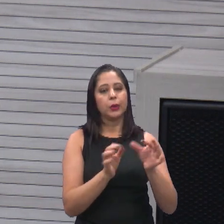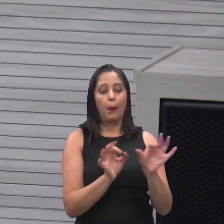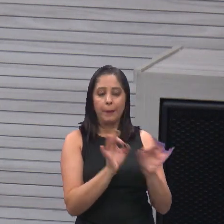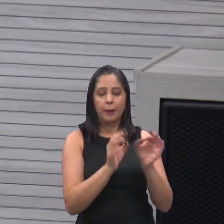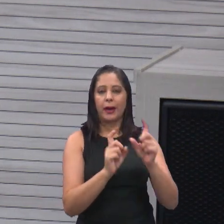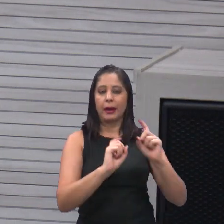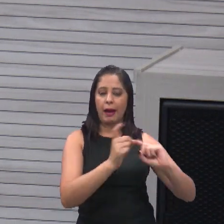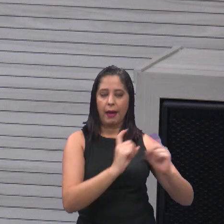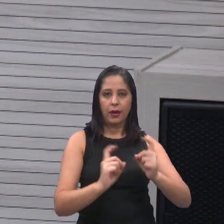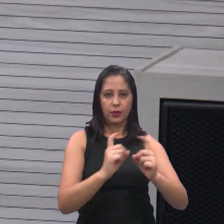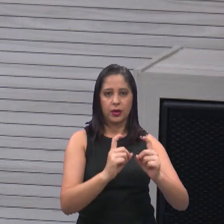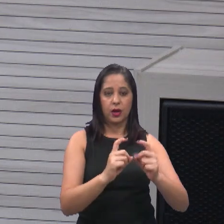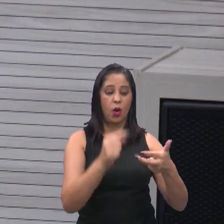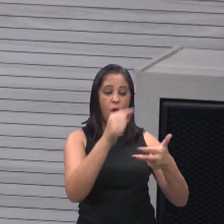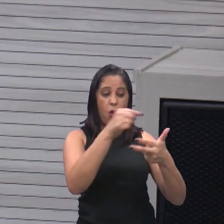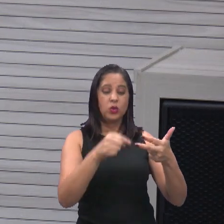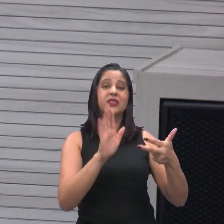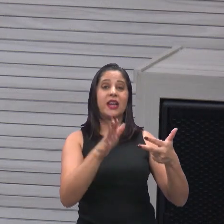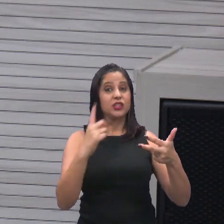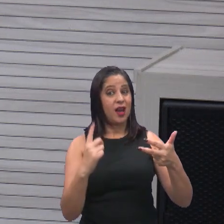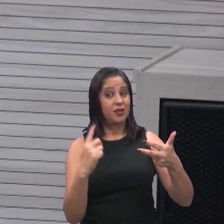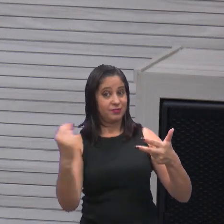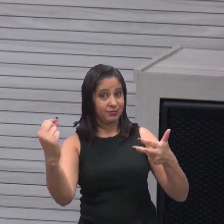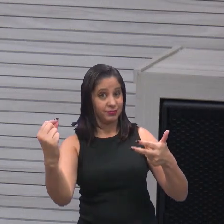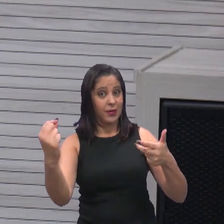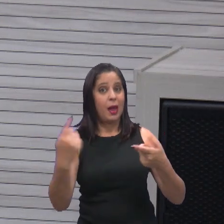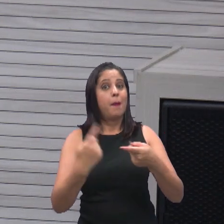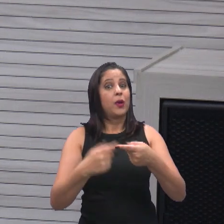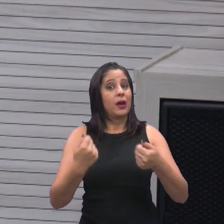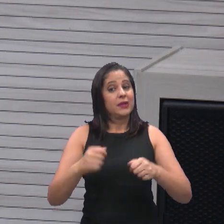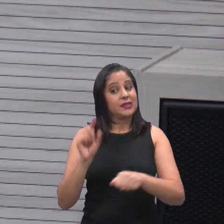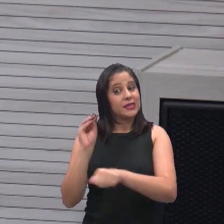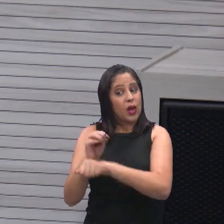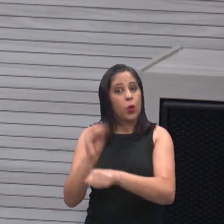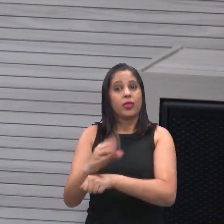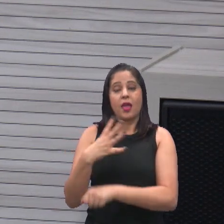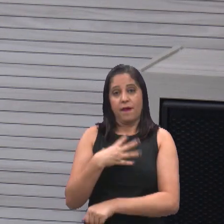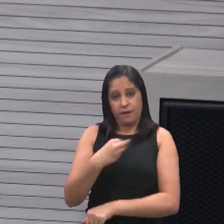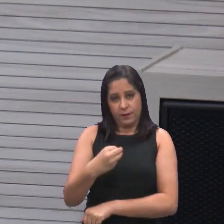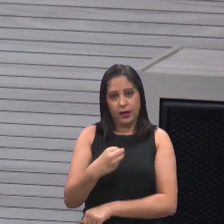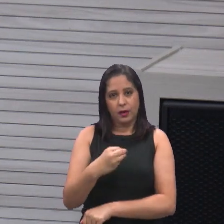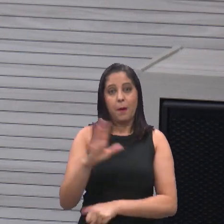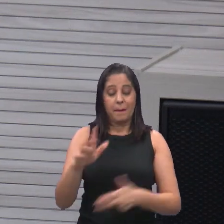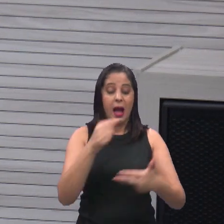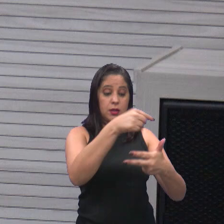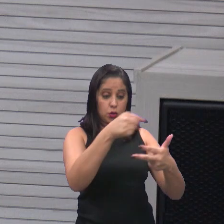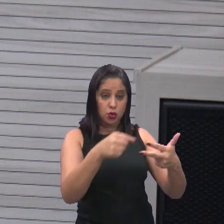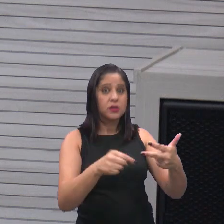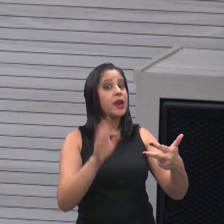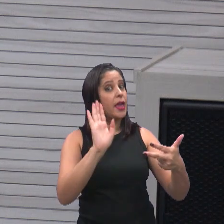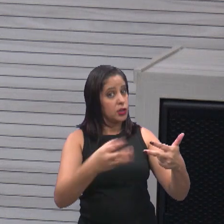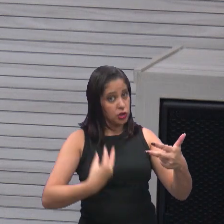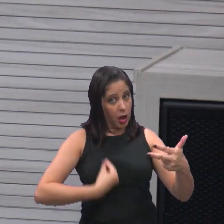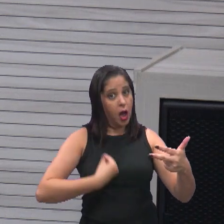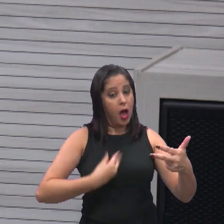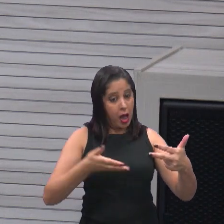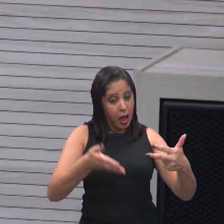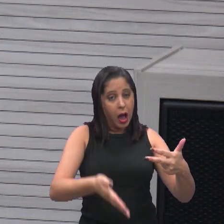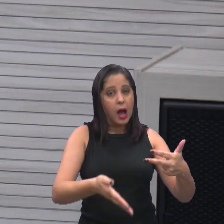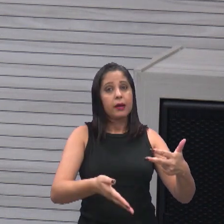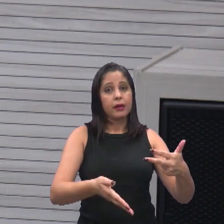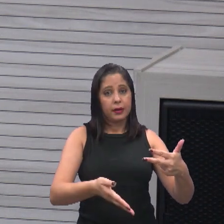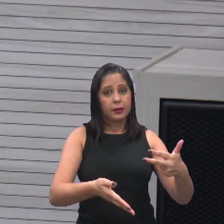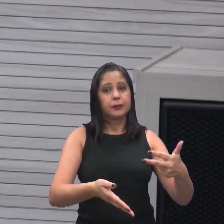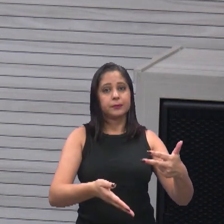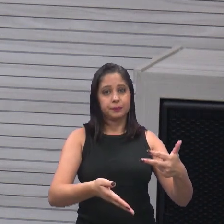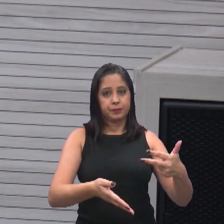tiveram que ir embora, até por questão dos filhos mesmo, mas registrar aí que eles estiveram aqui trazendo algumas demandas para nós.